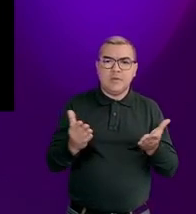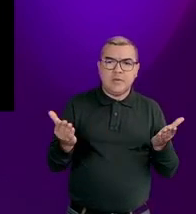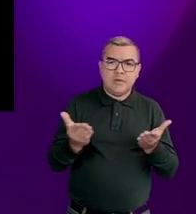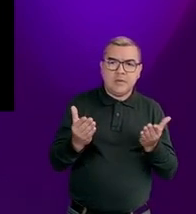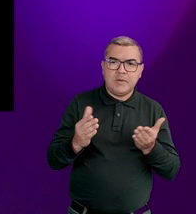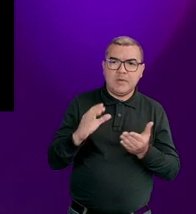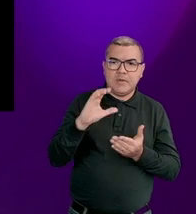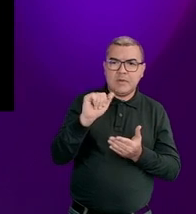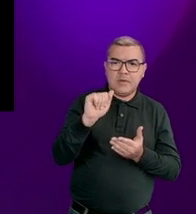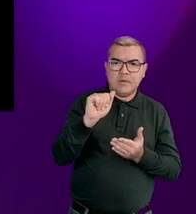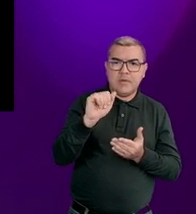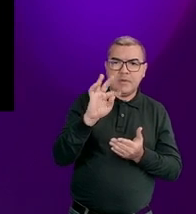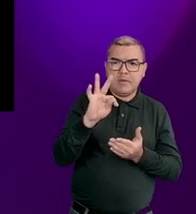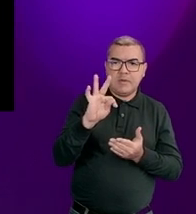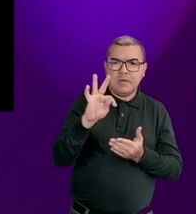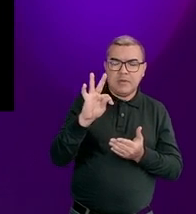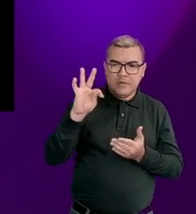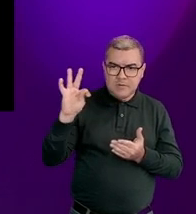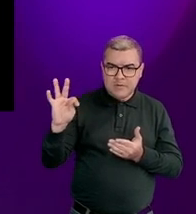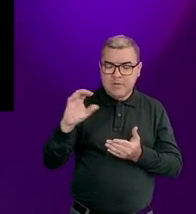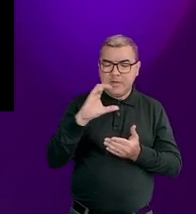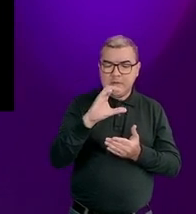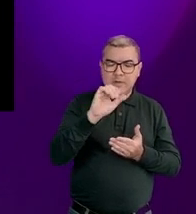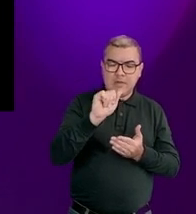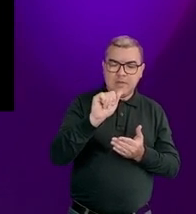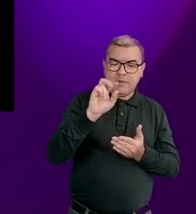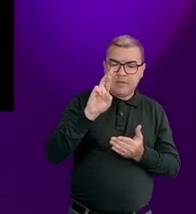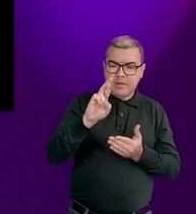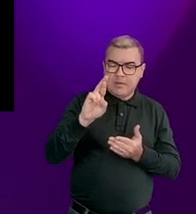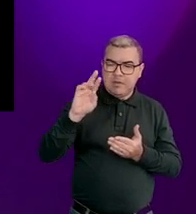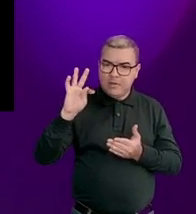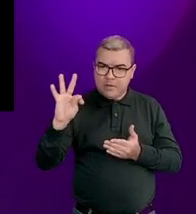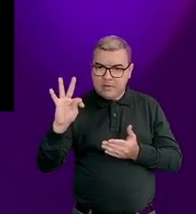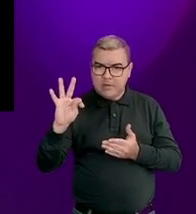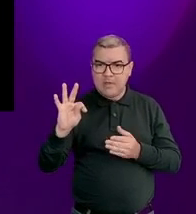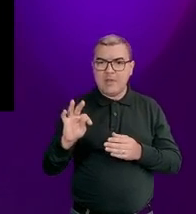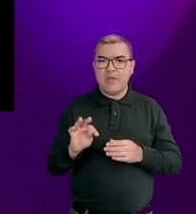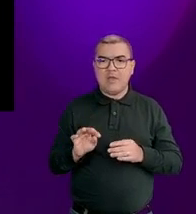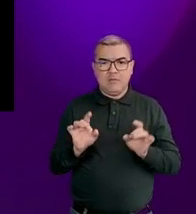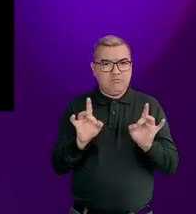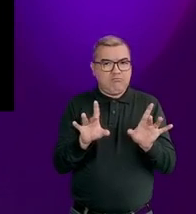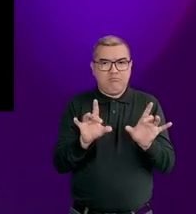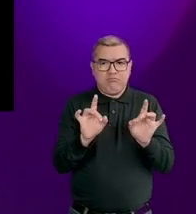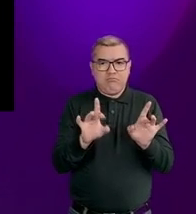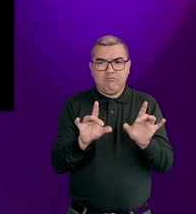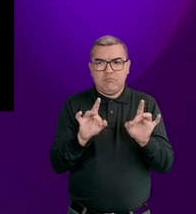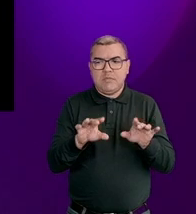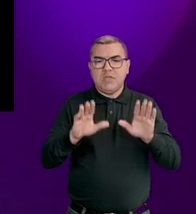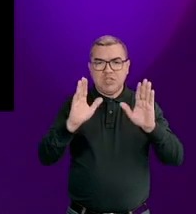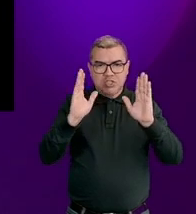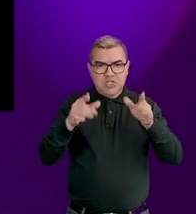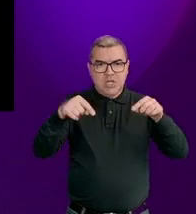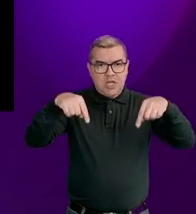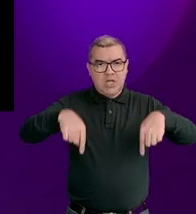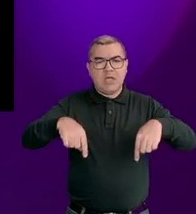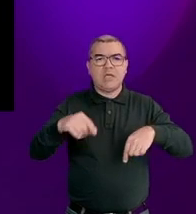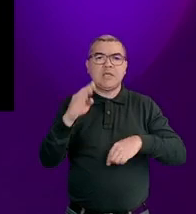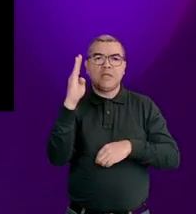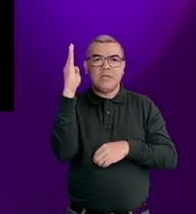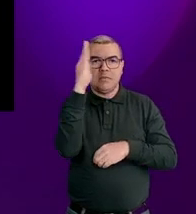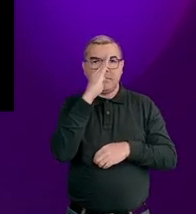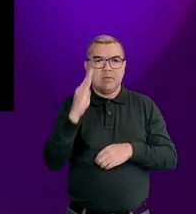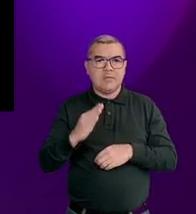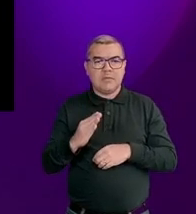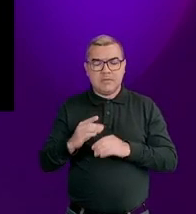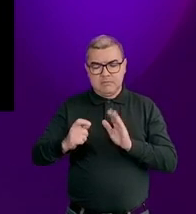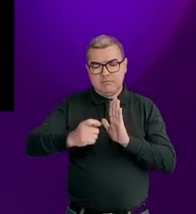CAR-T autólogo, que é a que está mais avançada e que já está aprovada aqui do ponto de vista regulatório aqui no Brasil, né?